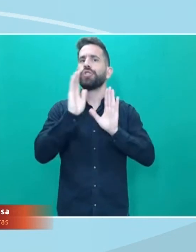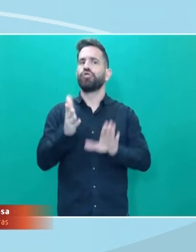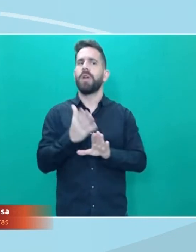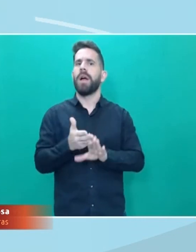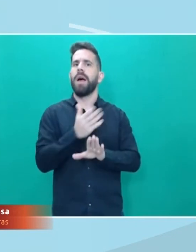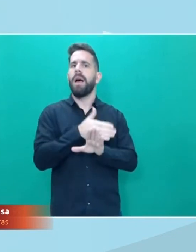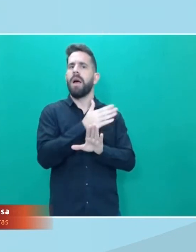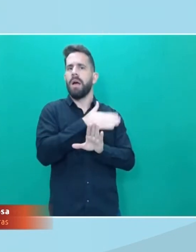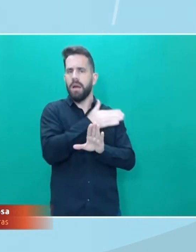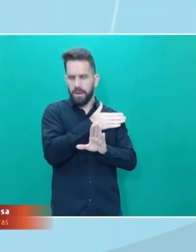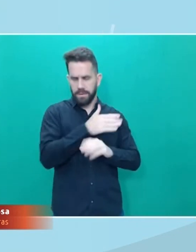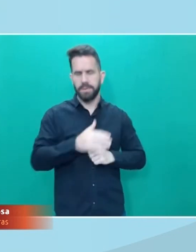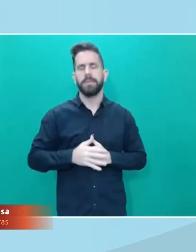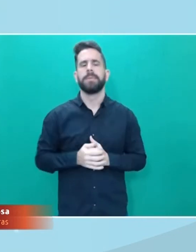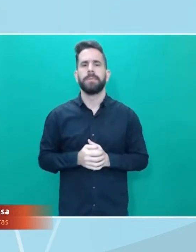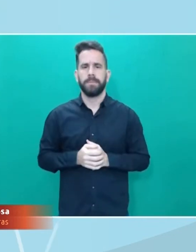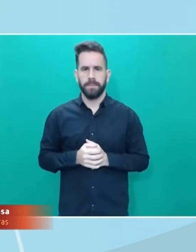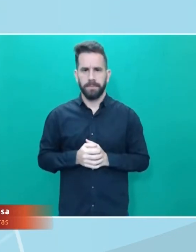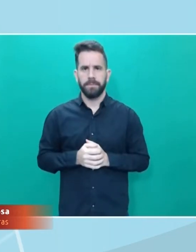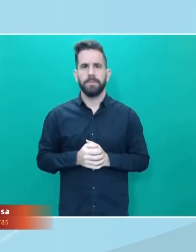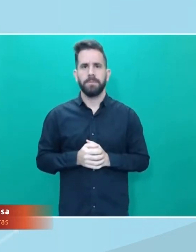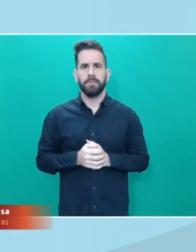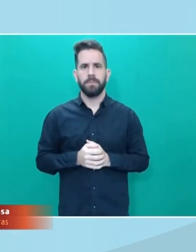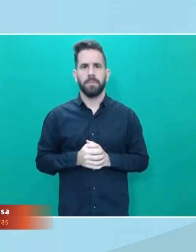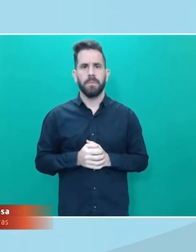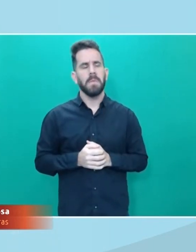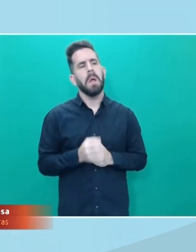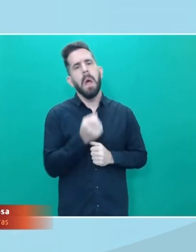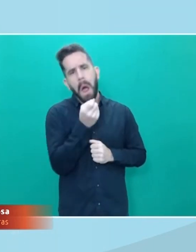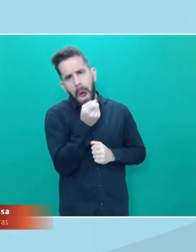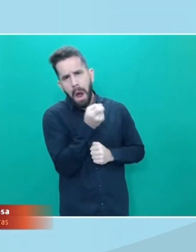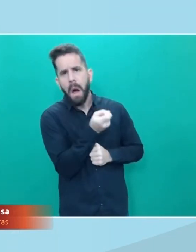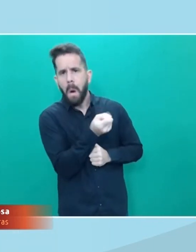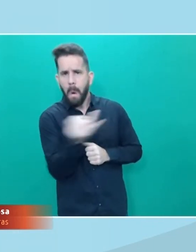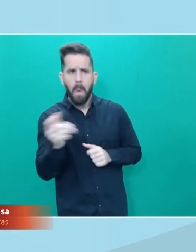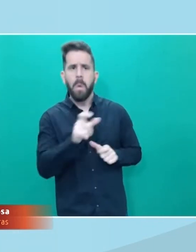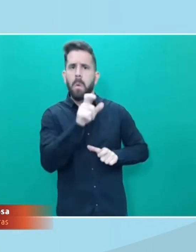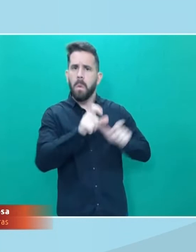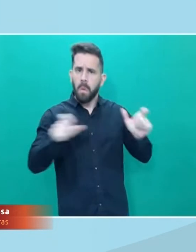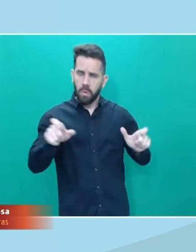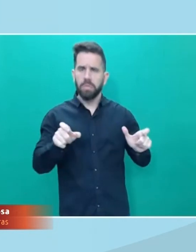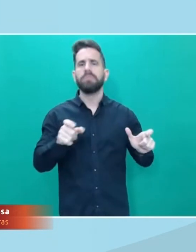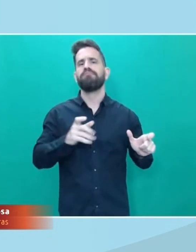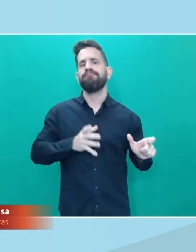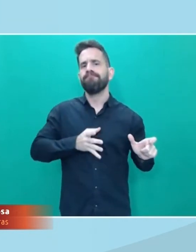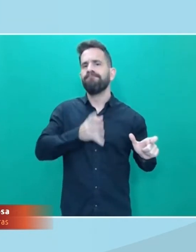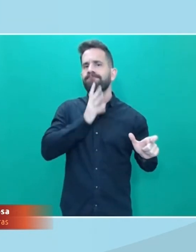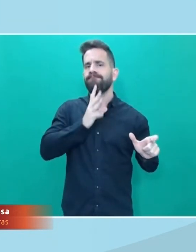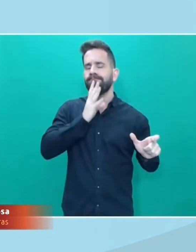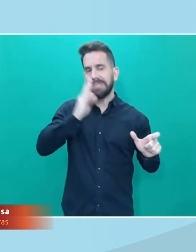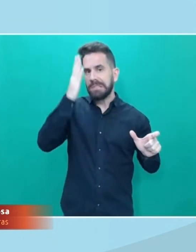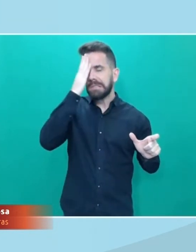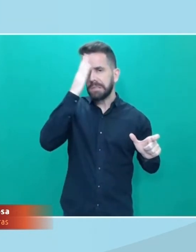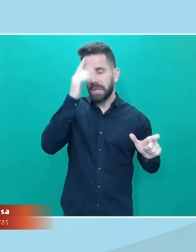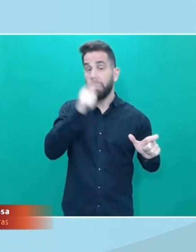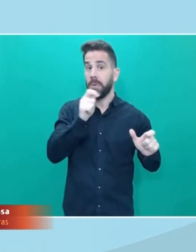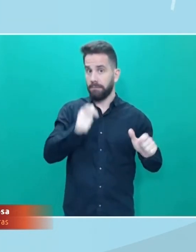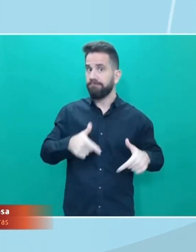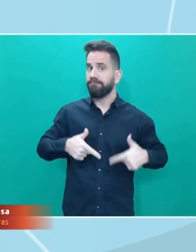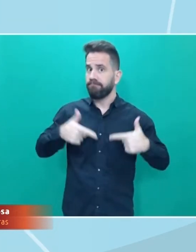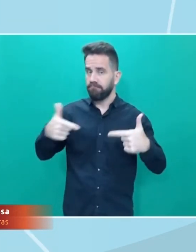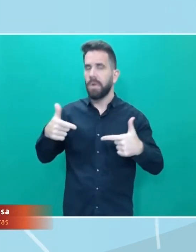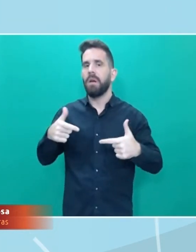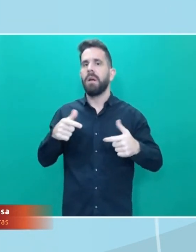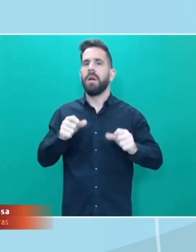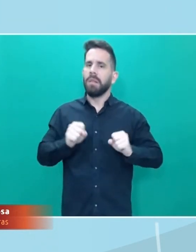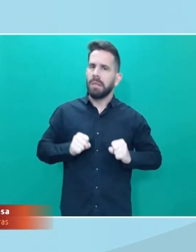eleger. Bom, alguns desses parlamentares são conhecidos por defender pautas como a flexibilização de